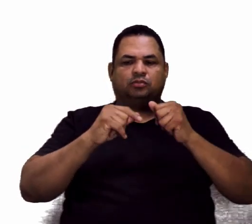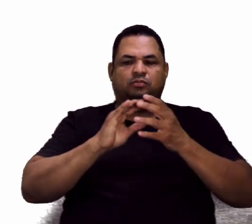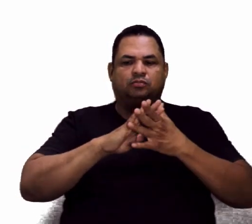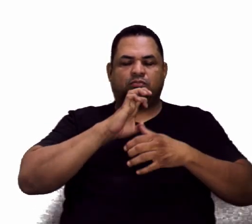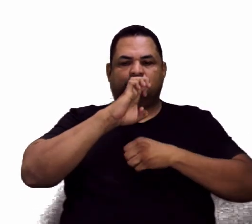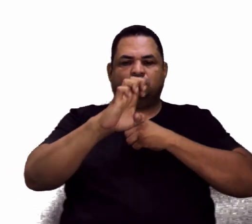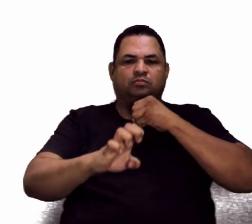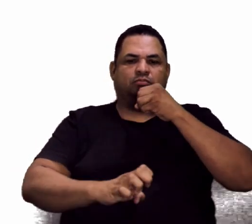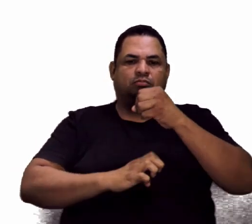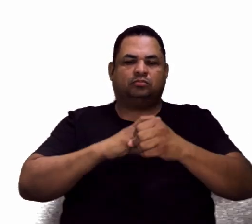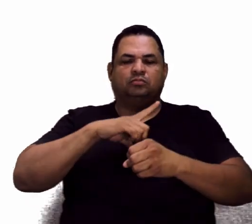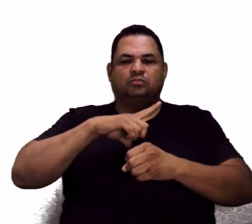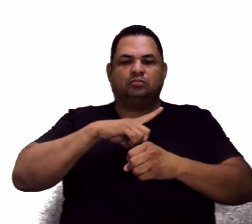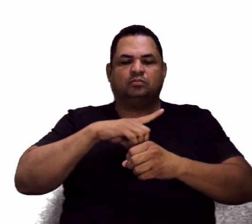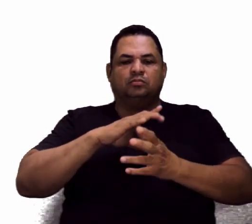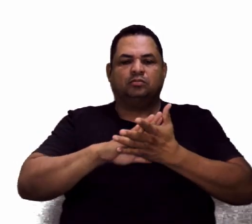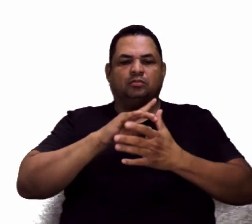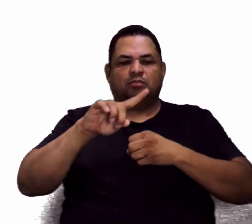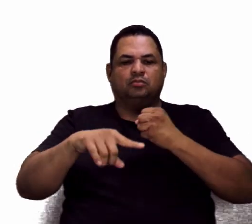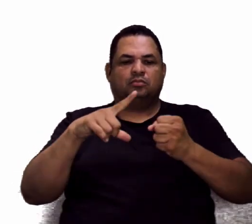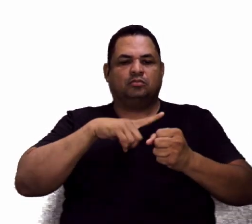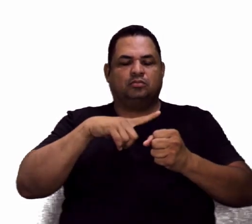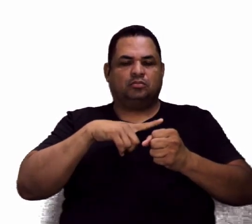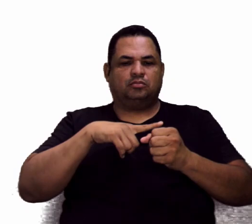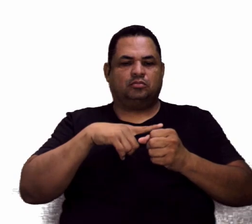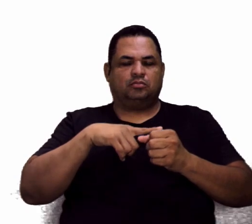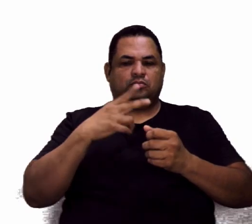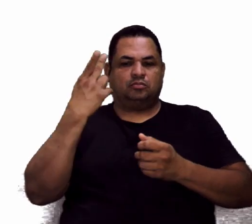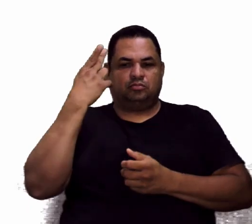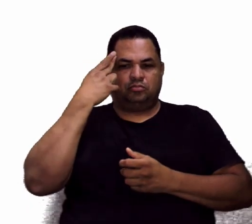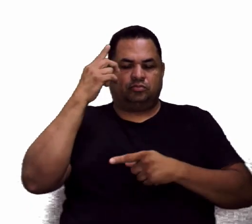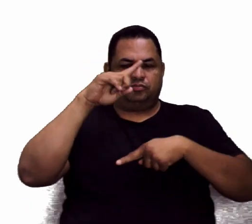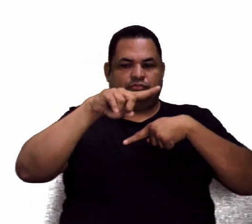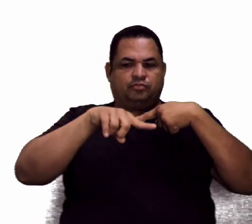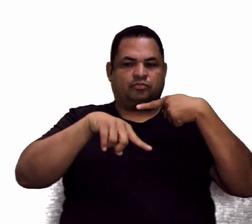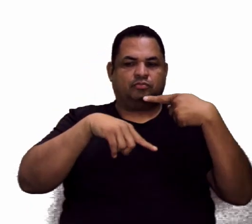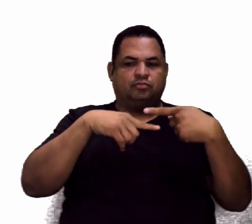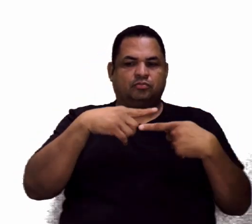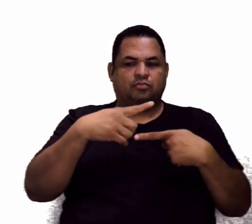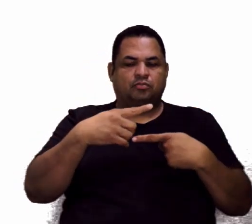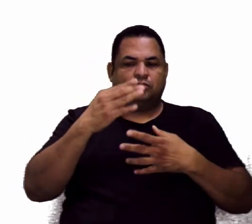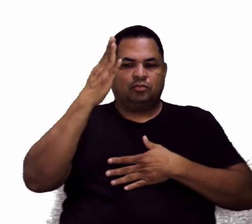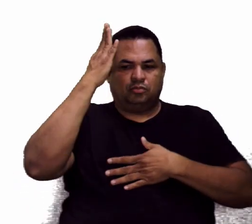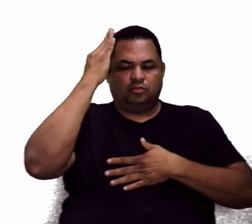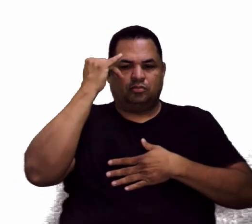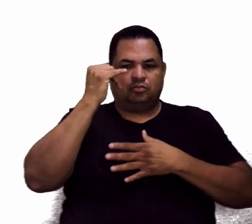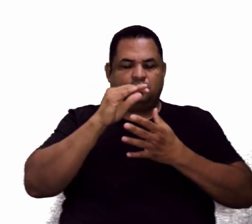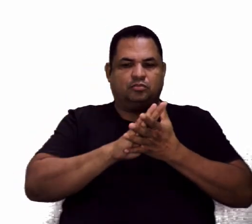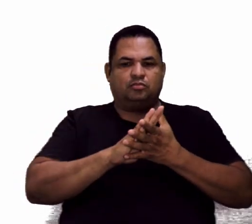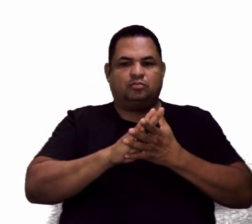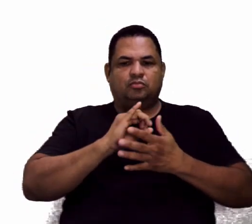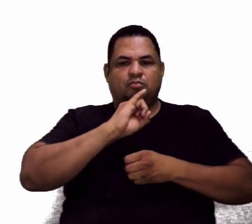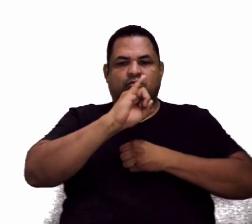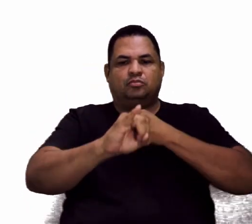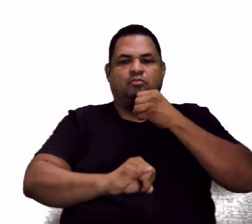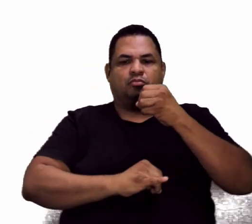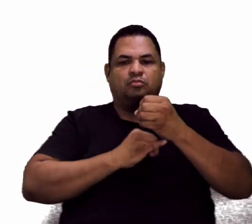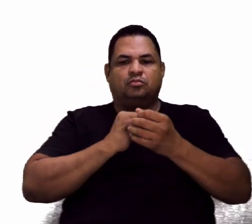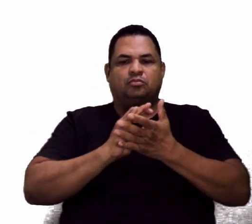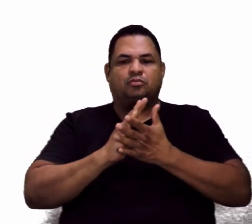elétrons que aquele átomo tem normalmente. E depois, ao saber que ele é um íon